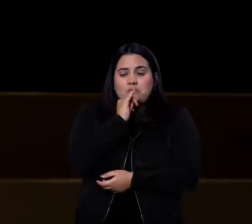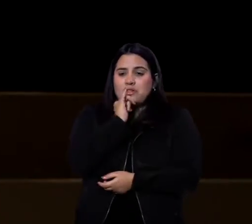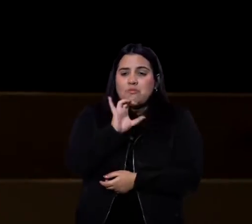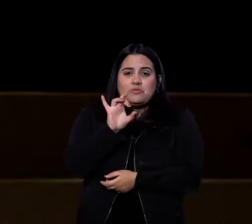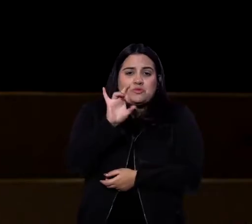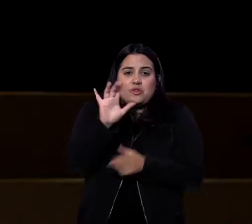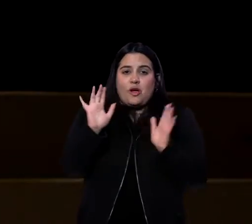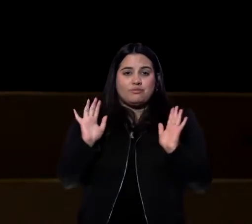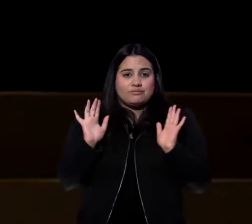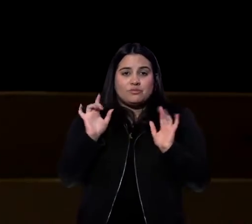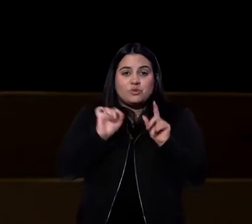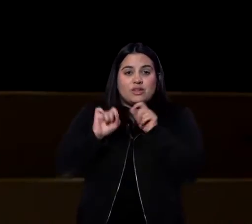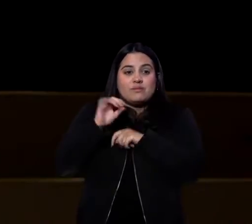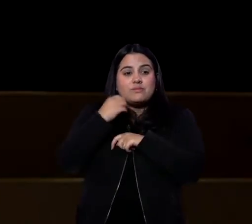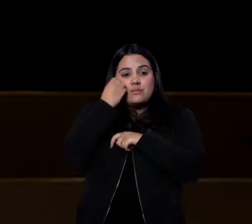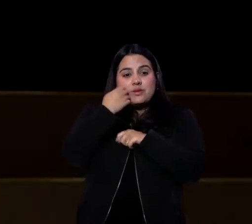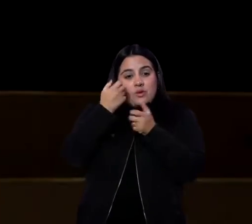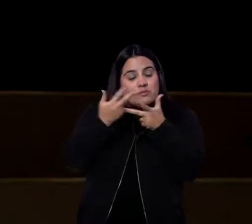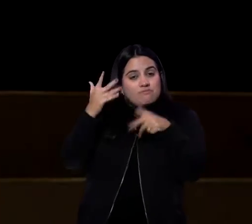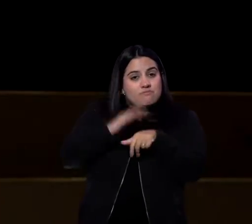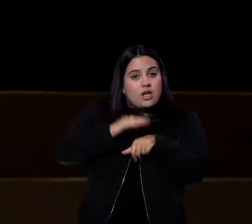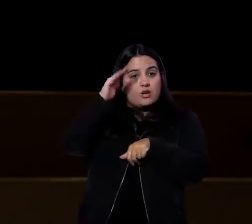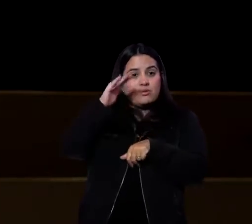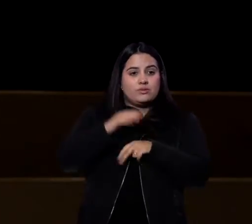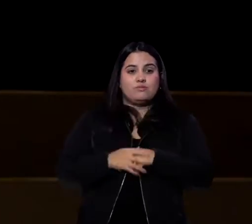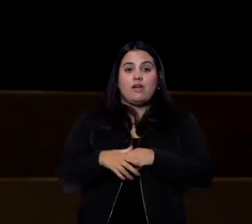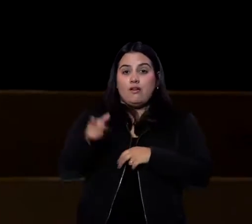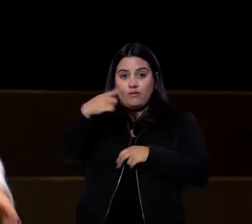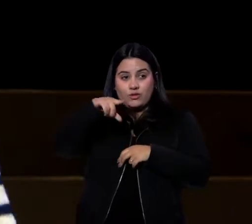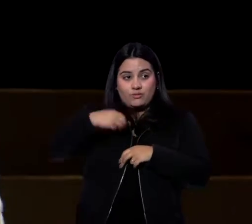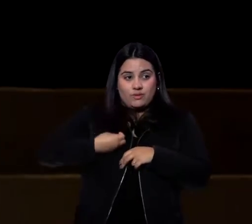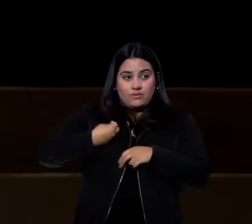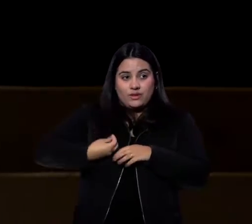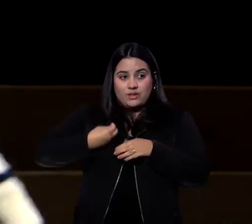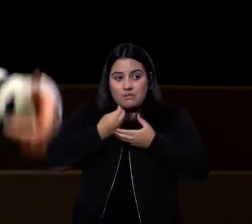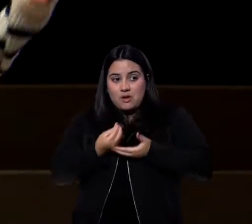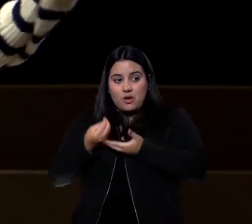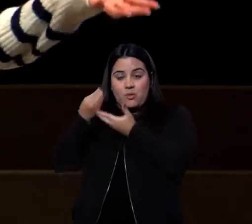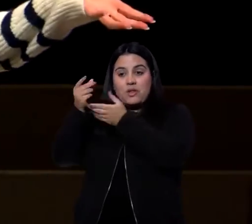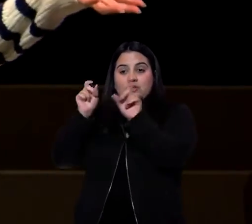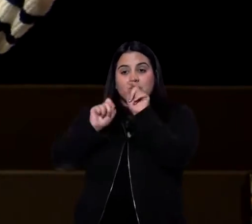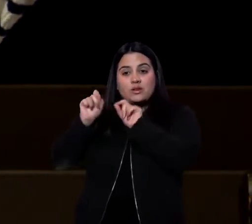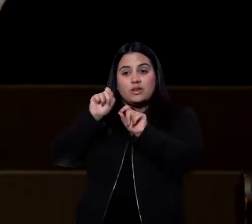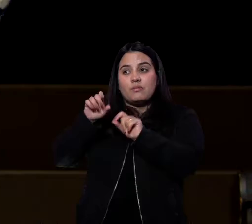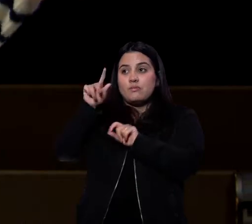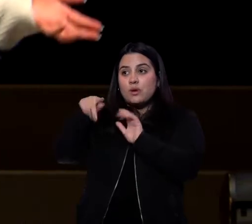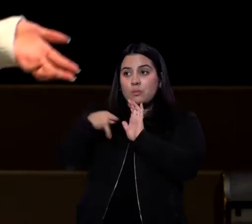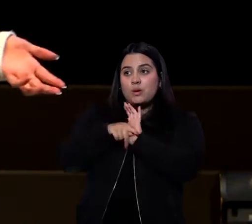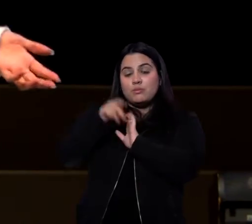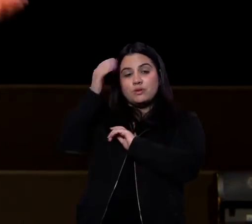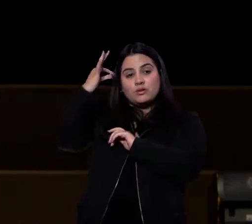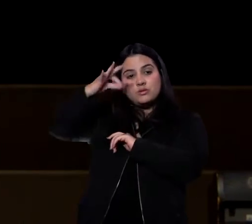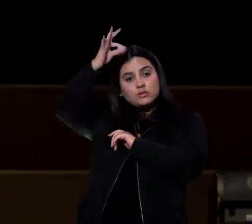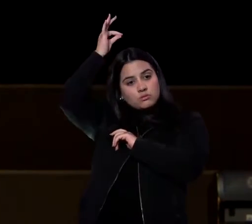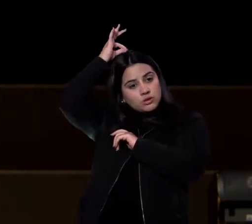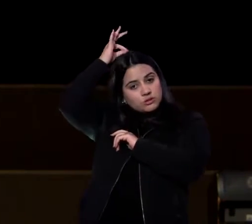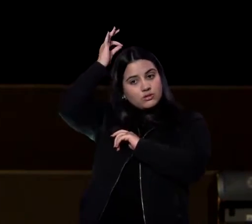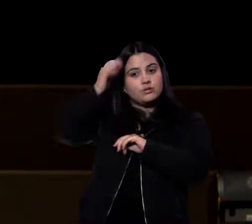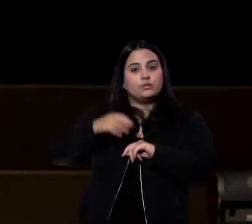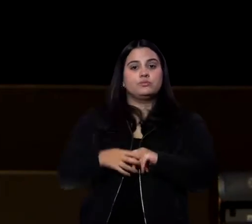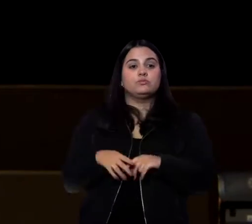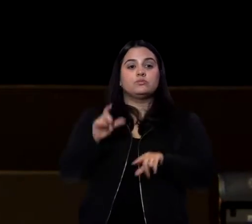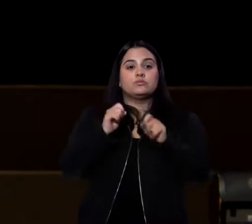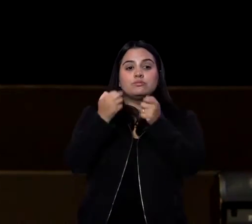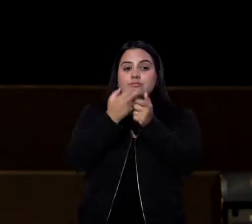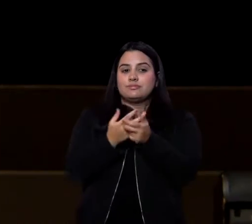coisas maiores. Cara, é você se entregar completamente à disposição do Espírito Santo, do que Ele tem